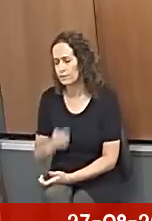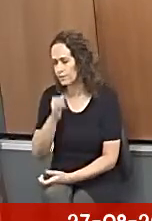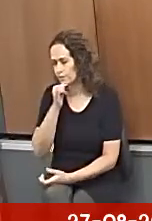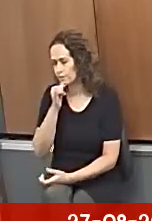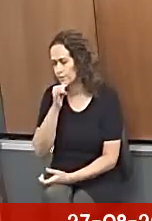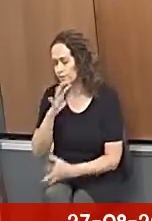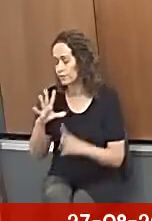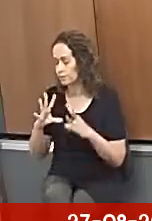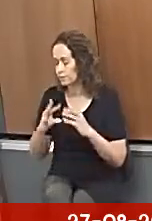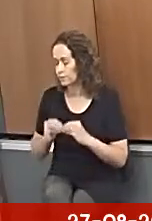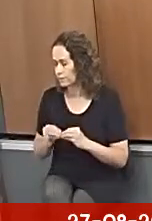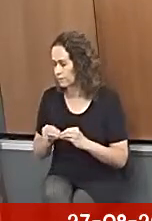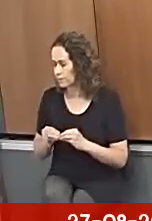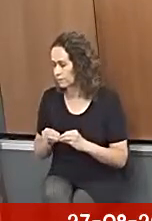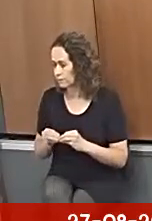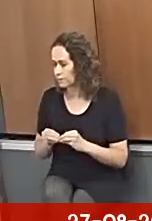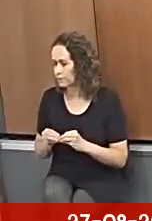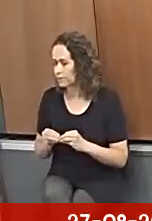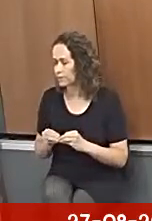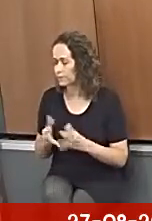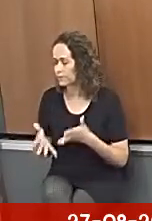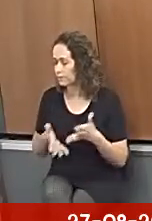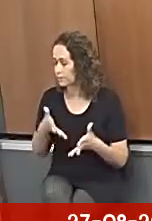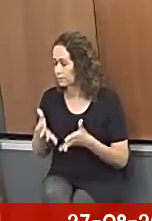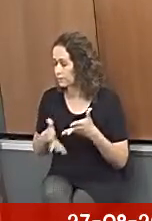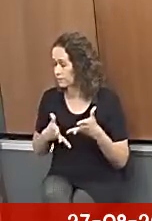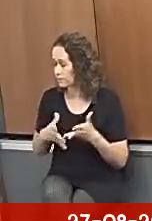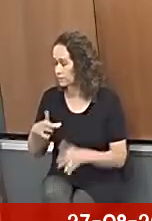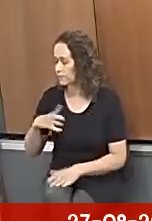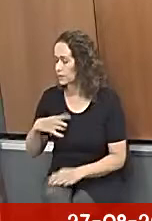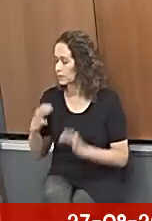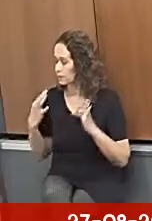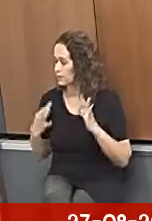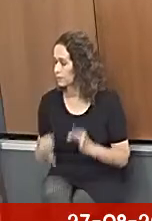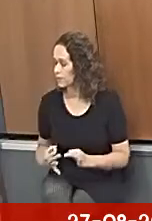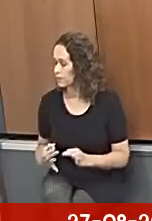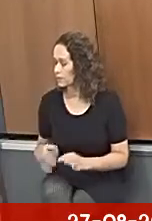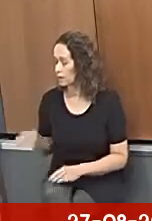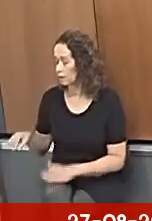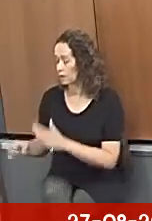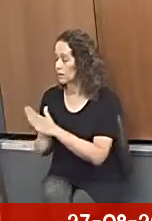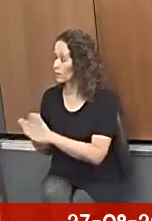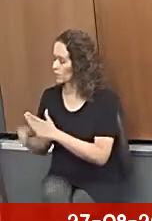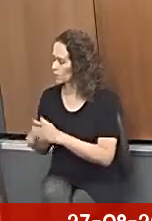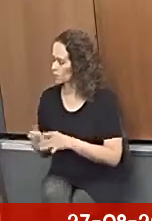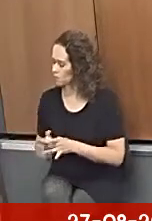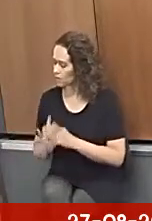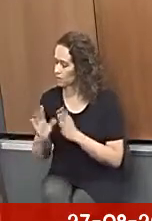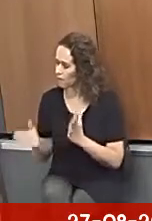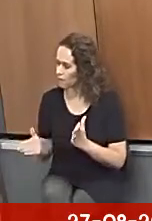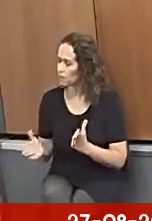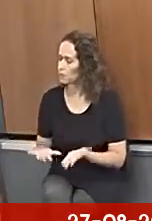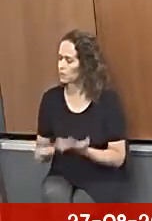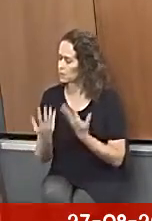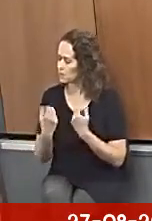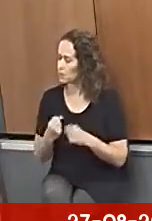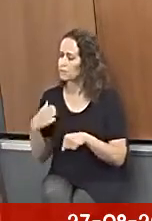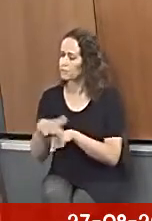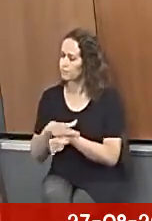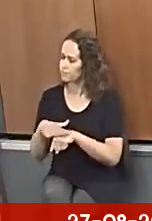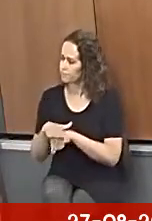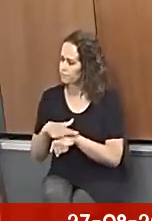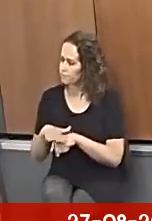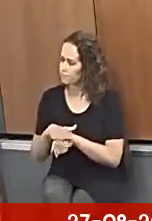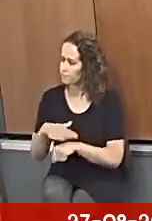fala com a convicção de que a menina está aberto ao diálogo né está aberta a